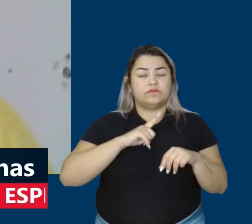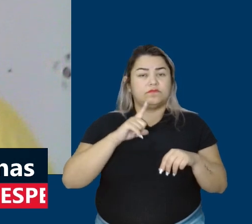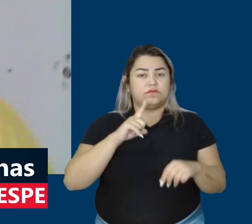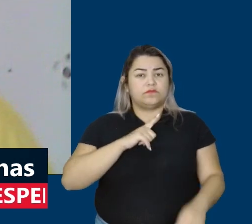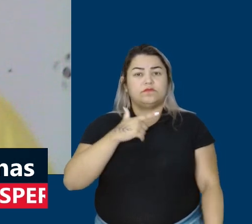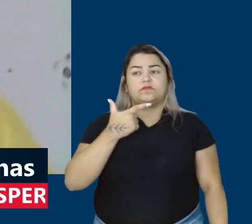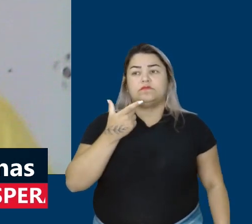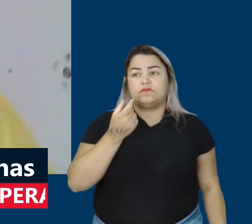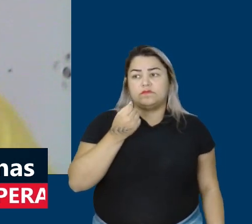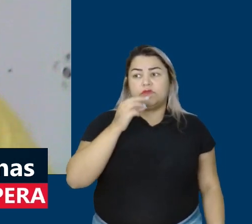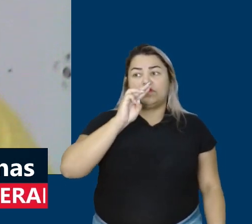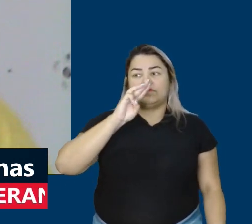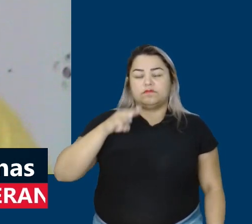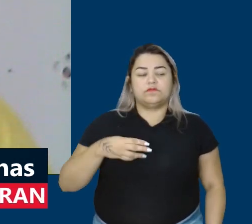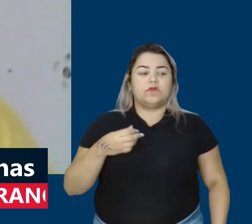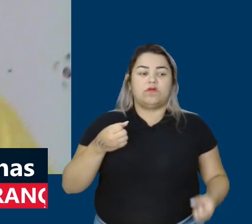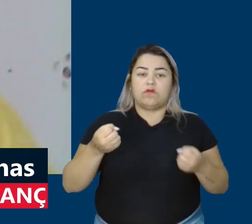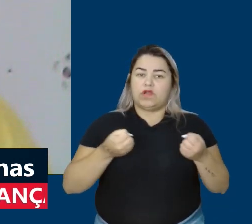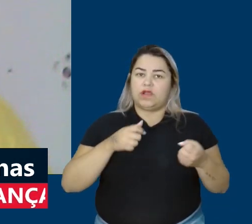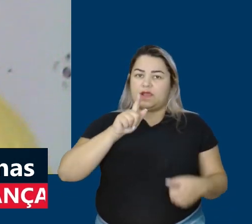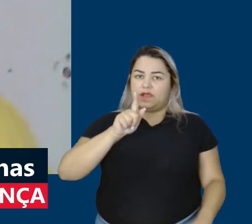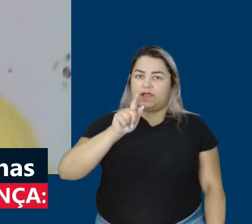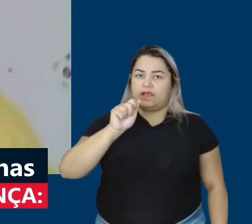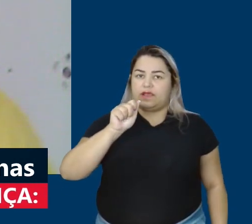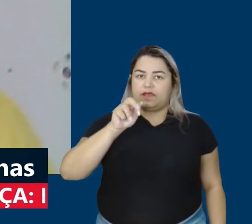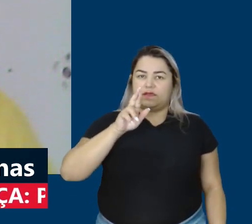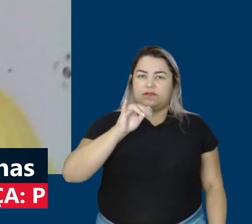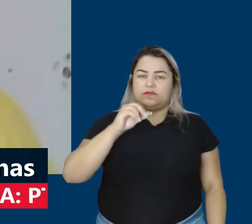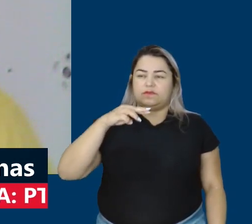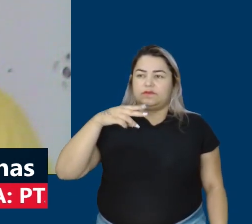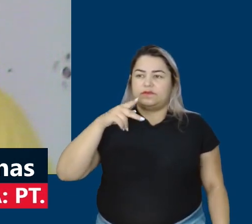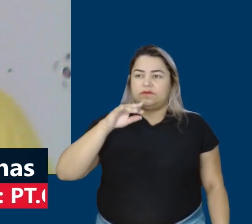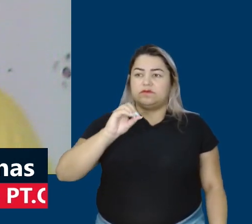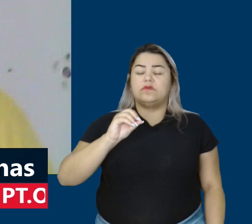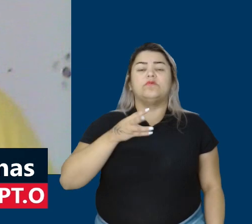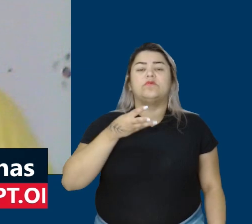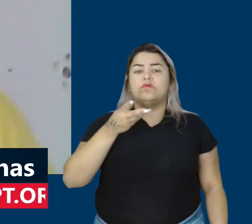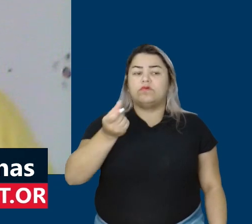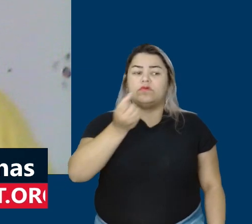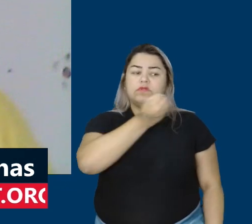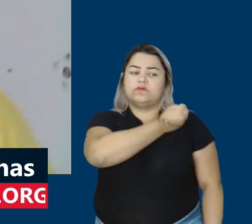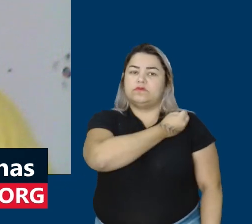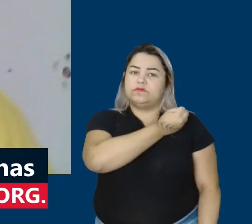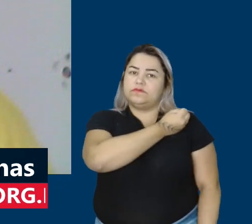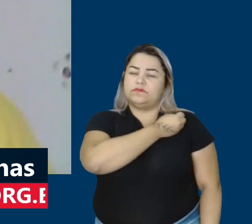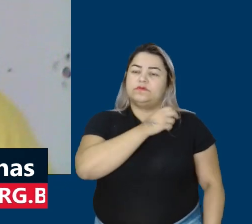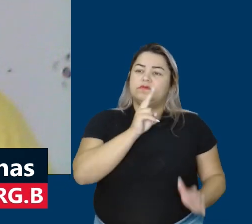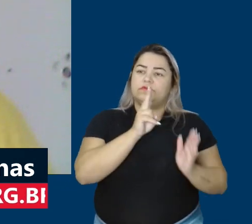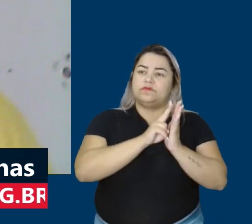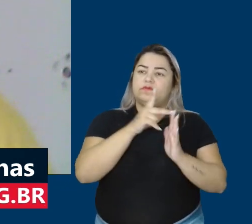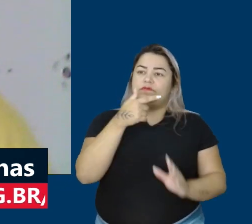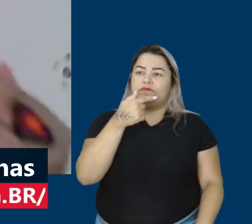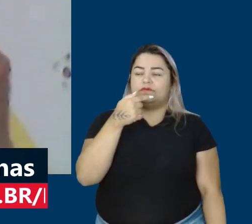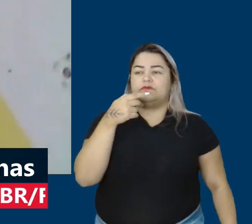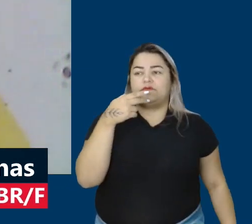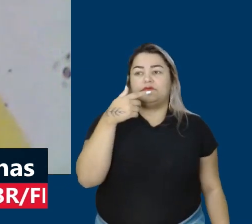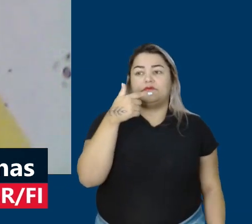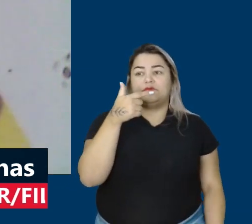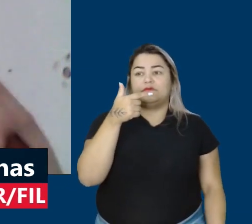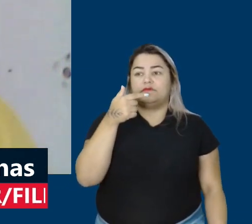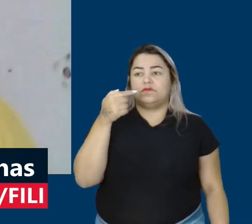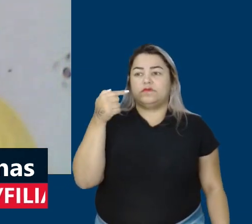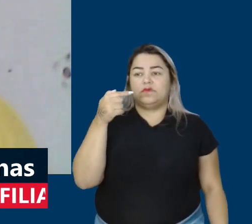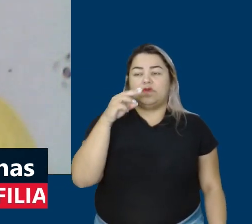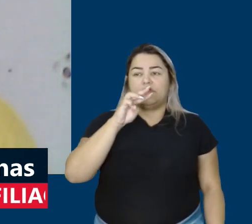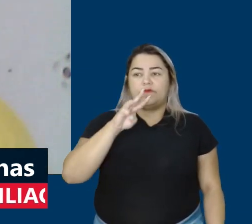20 mil garimpeiros ilegais. Sabe quantos indígenas existem naquela região? 27 mil. Então, olha